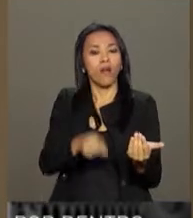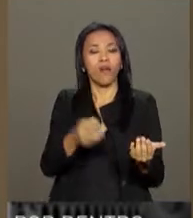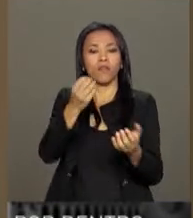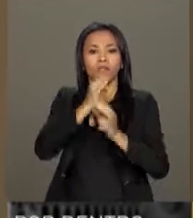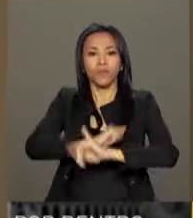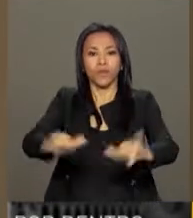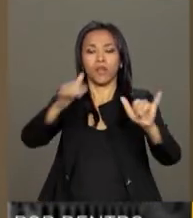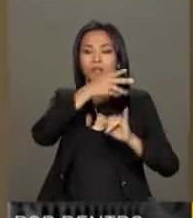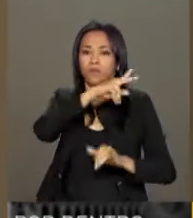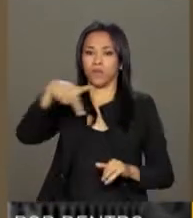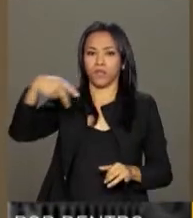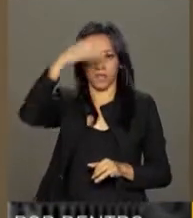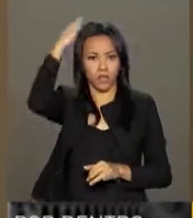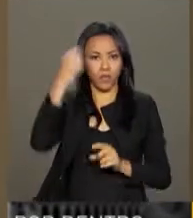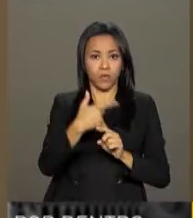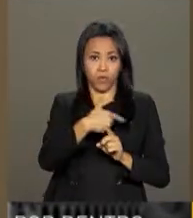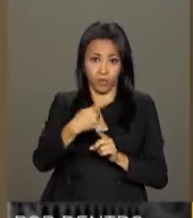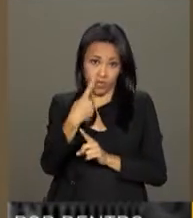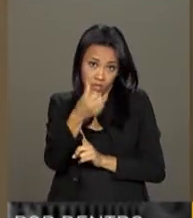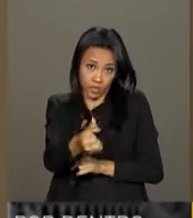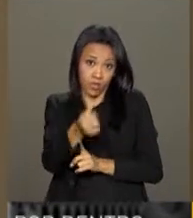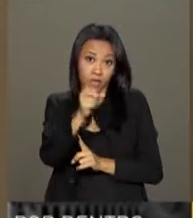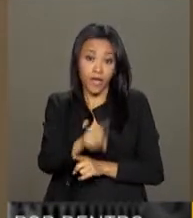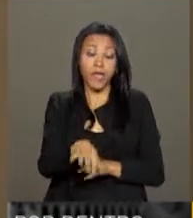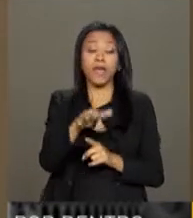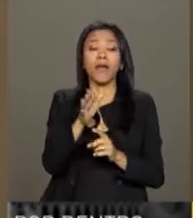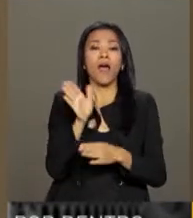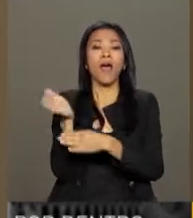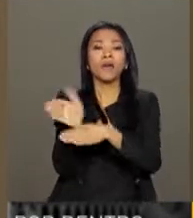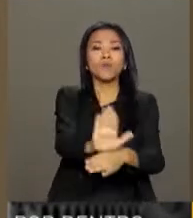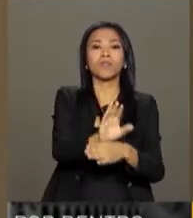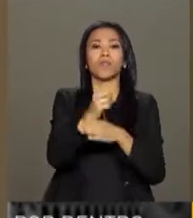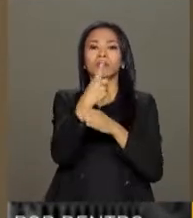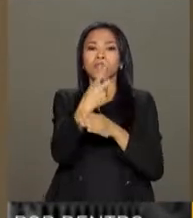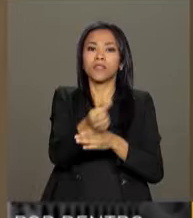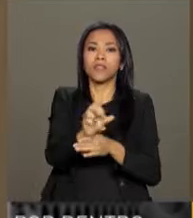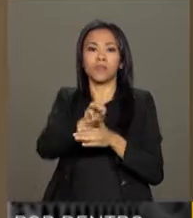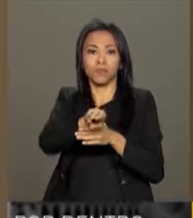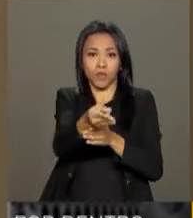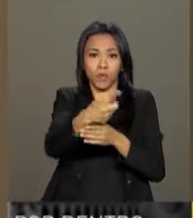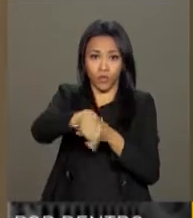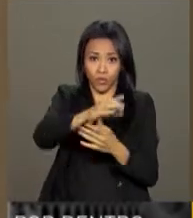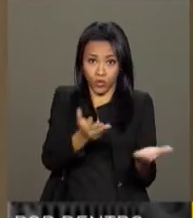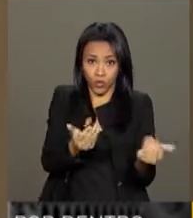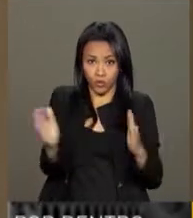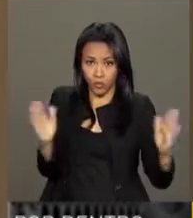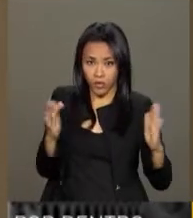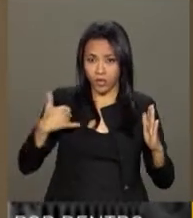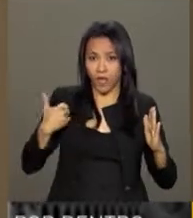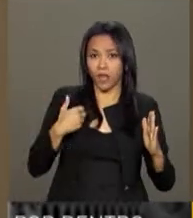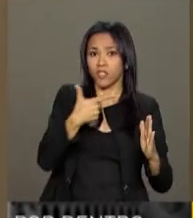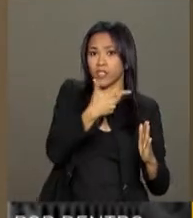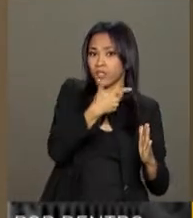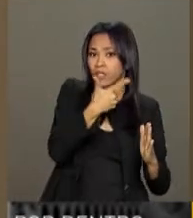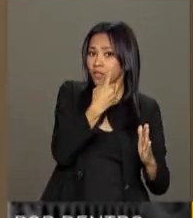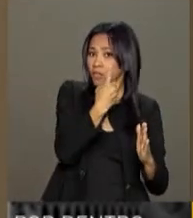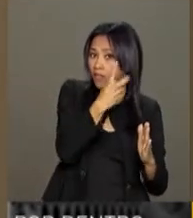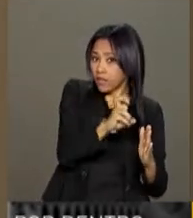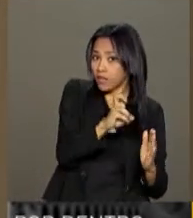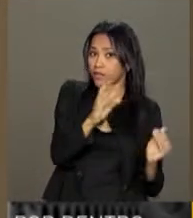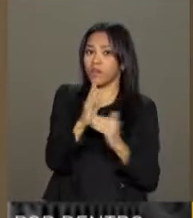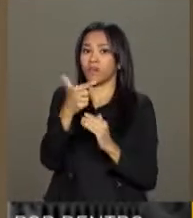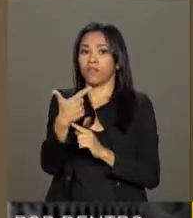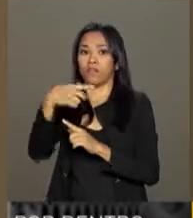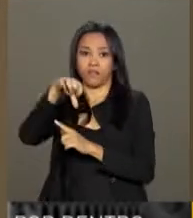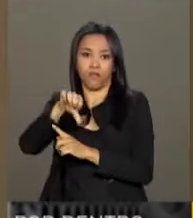2016 visa atender 16 milhões de jovens brasileiros na faixa etária de 15 a 29 anos cuja